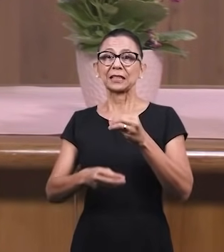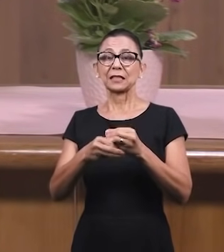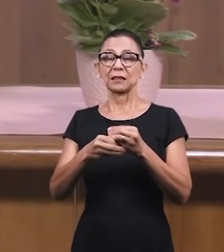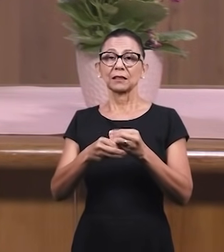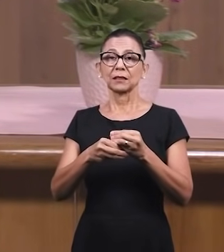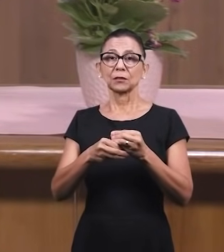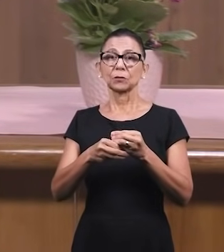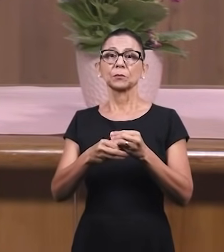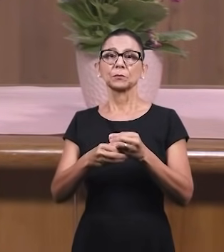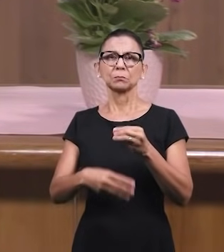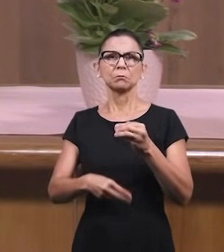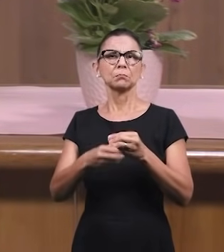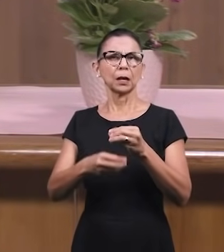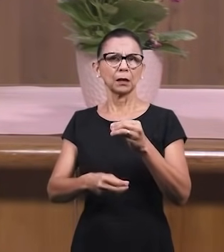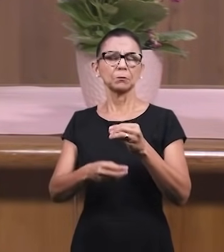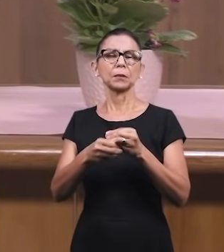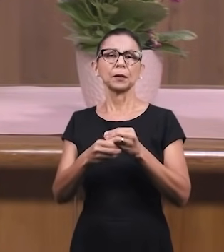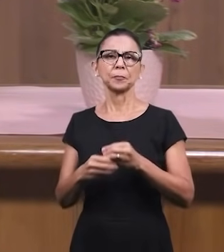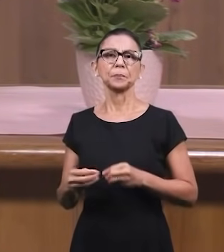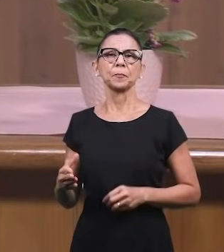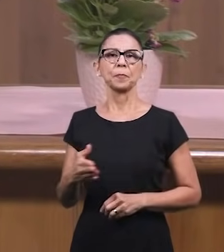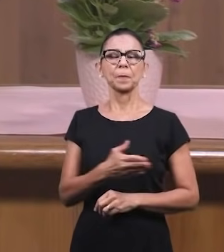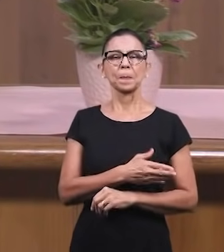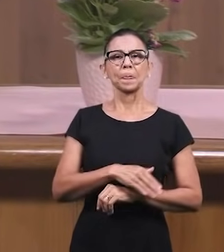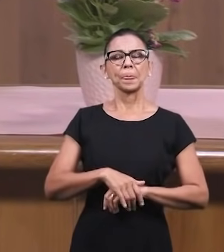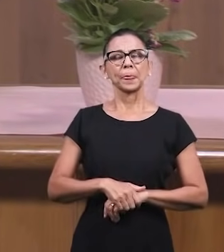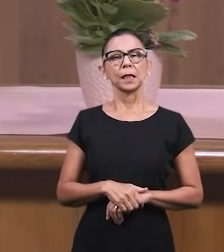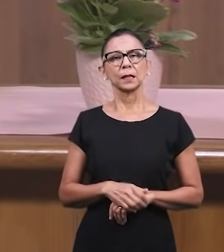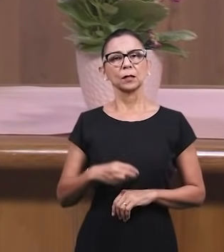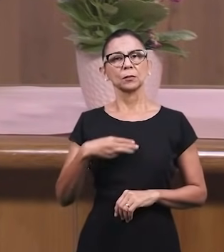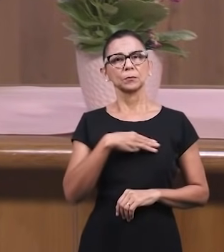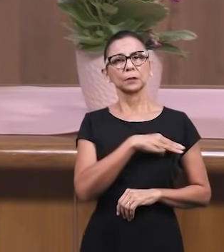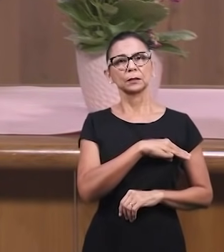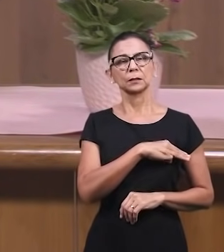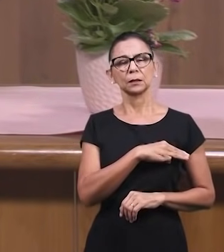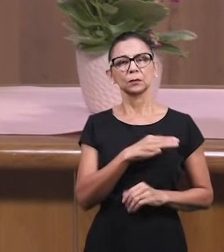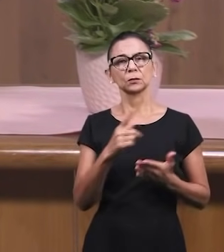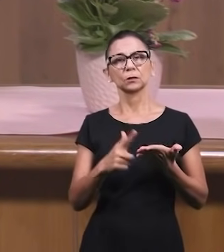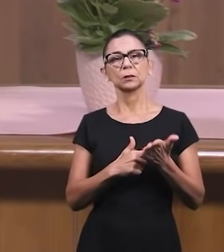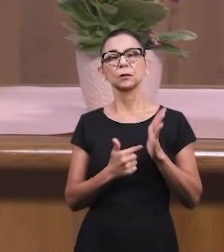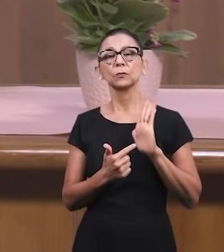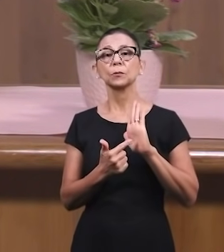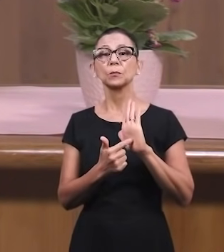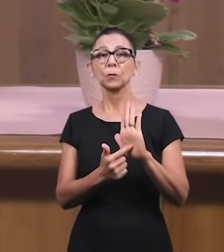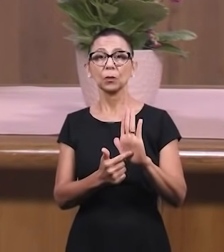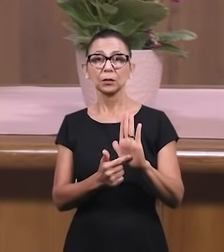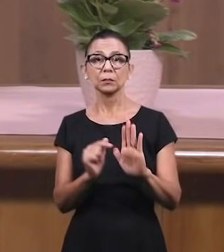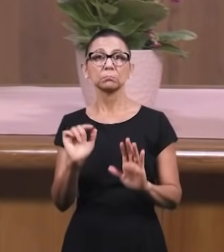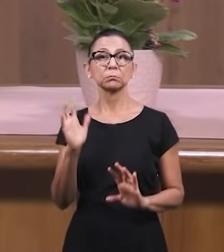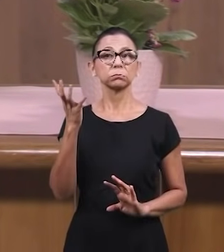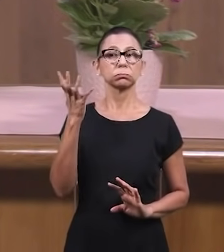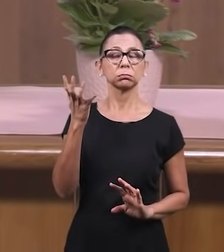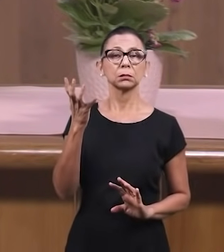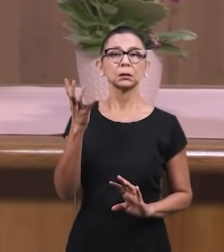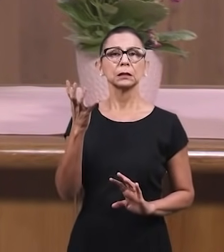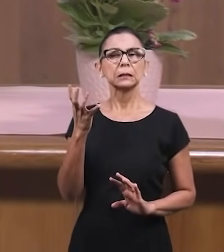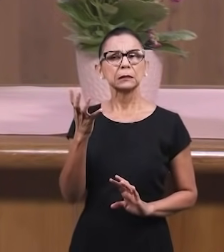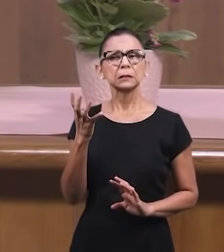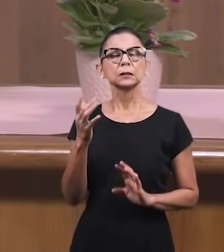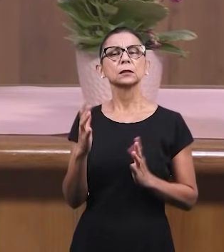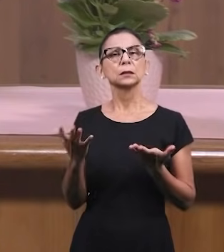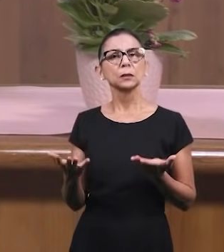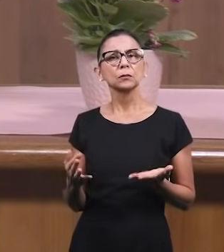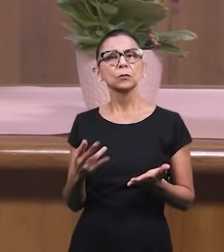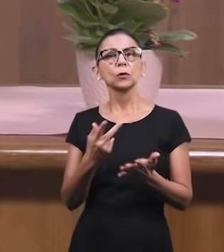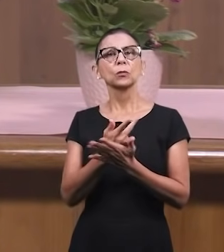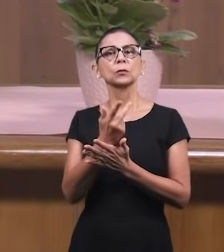Marcos, Mateus e João relatam este acontecimento e em seguida o Senhor Jesus